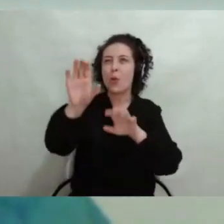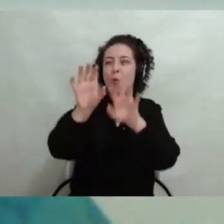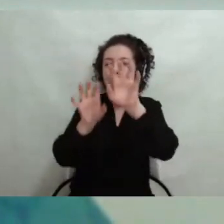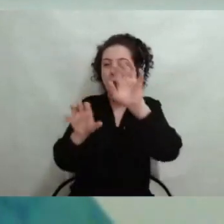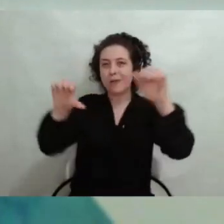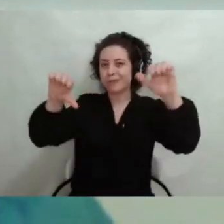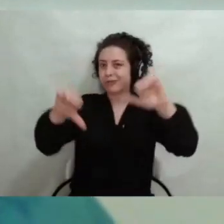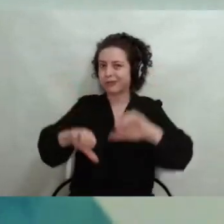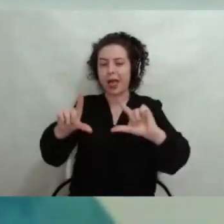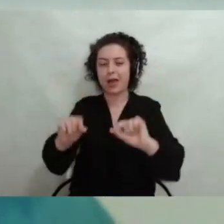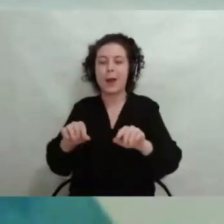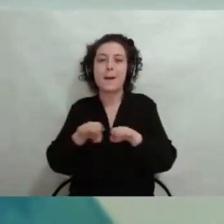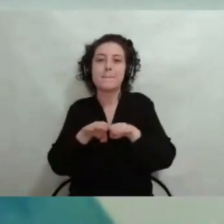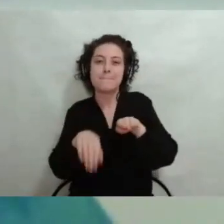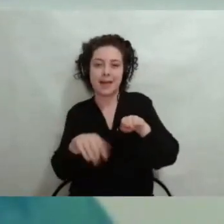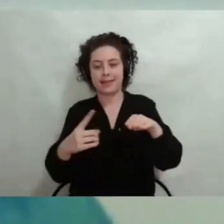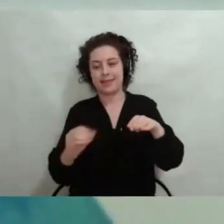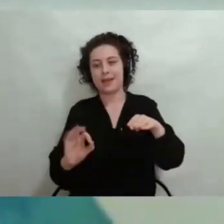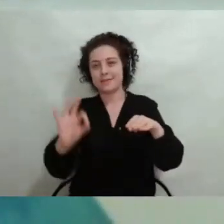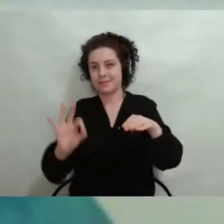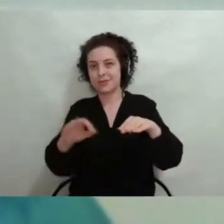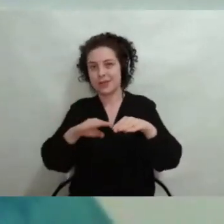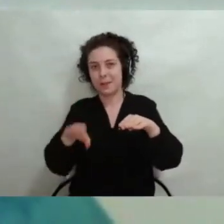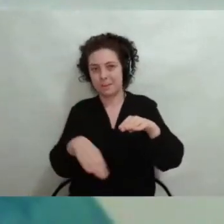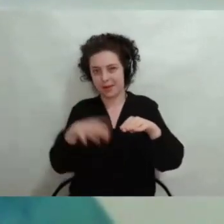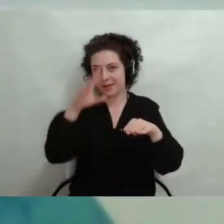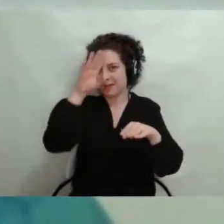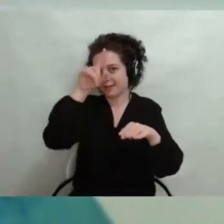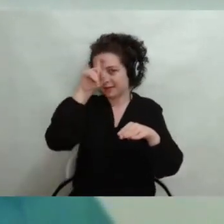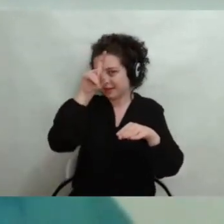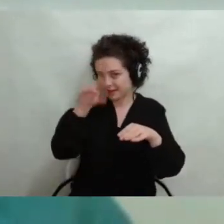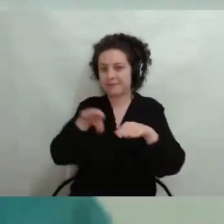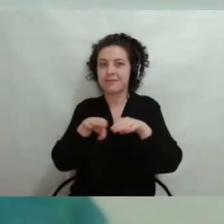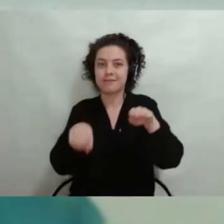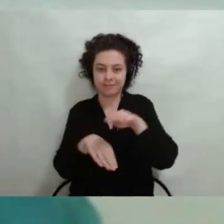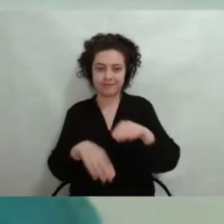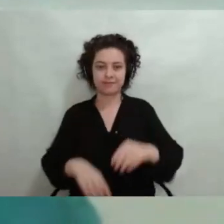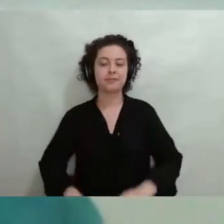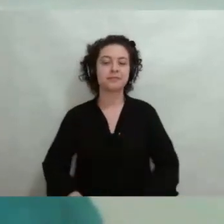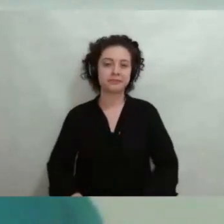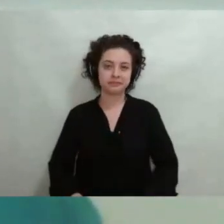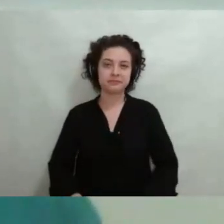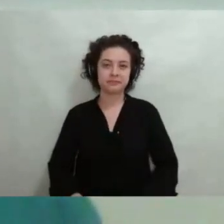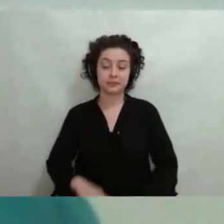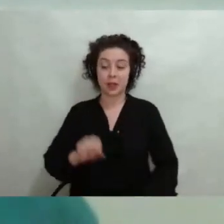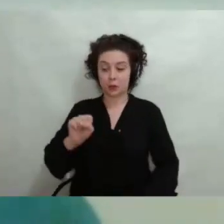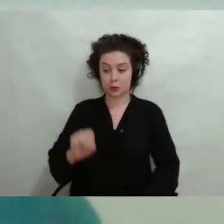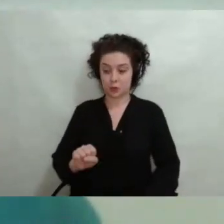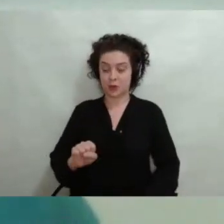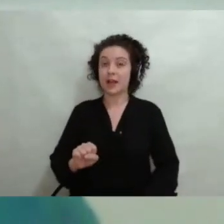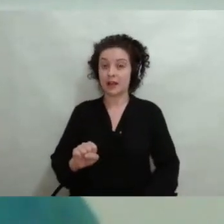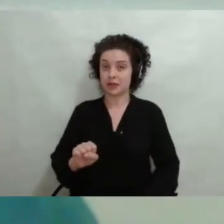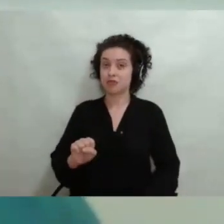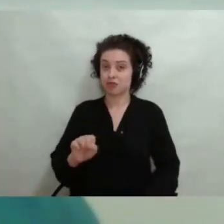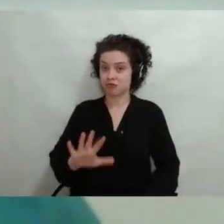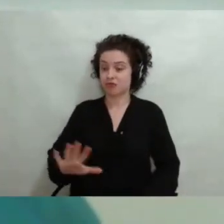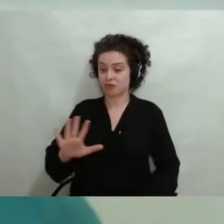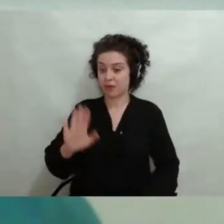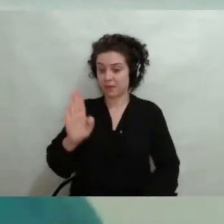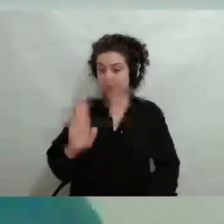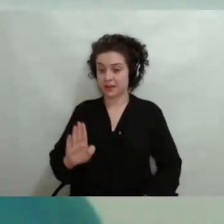próprias UTIs e hospitais se concentram no sul e no sudeste brasileiro. Apesar de toda